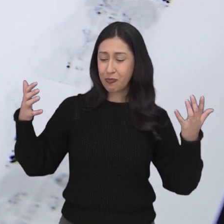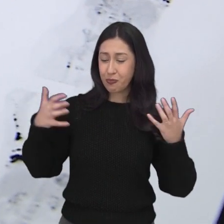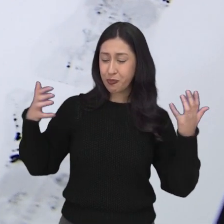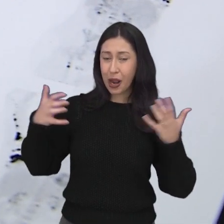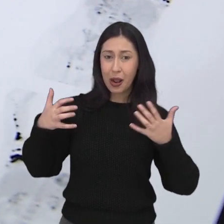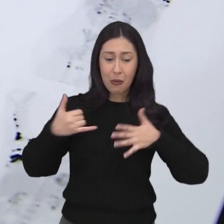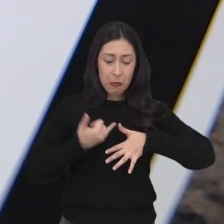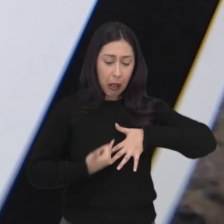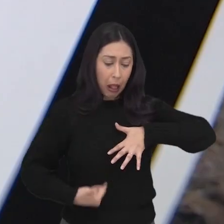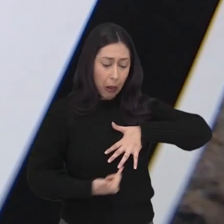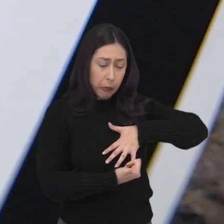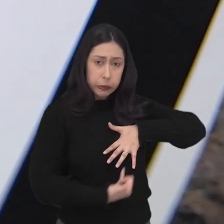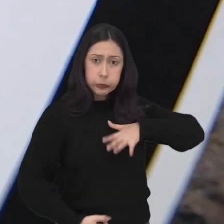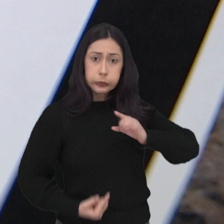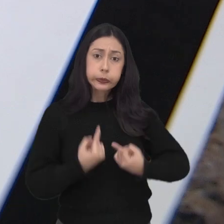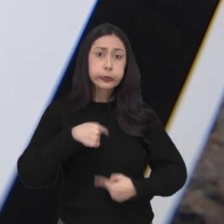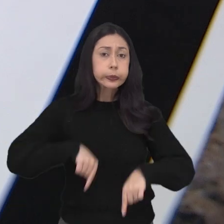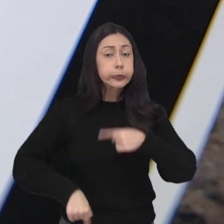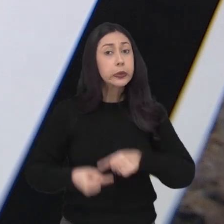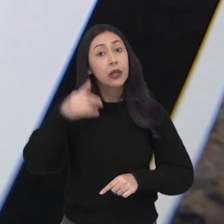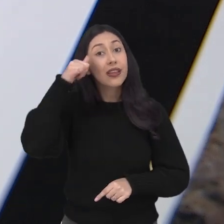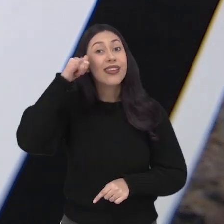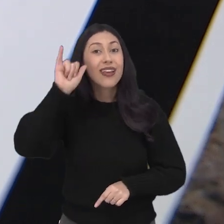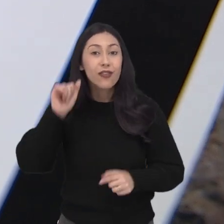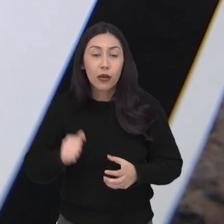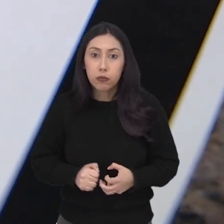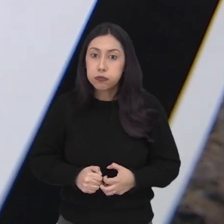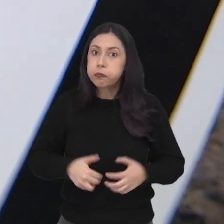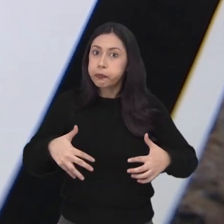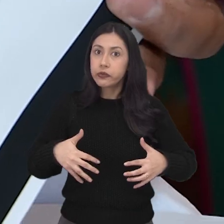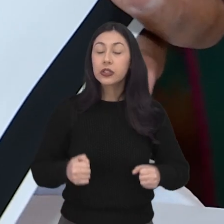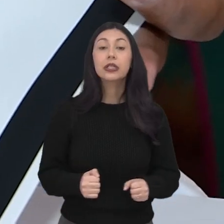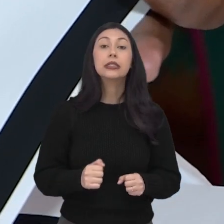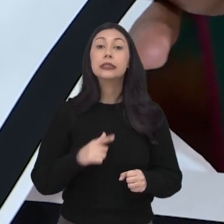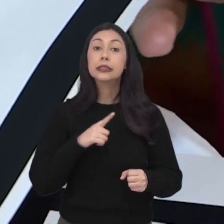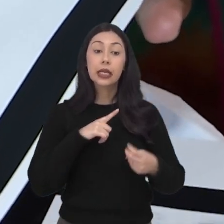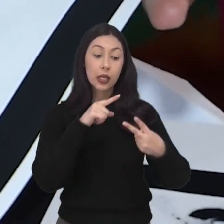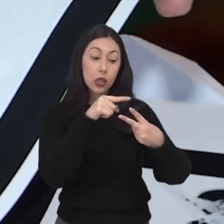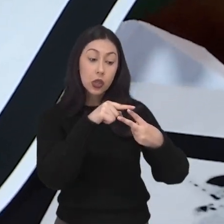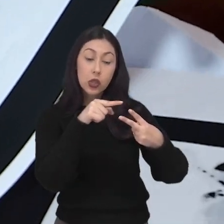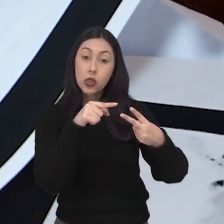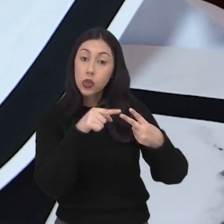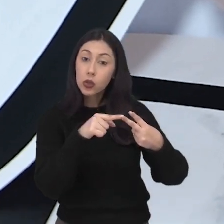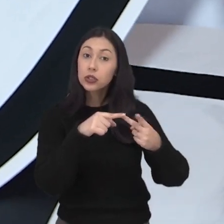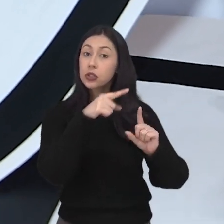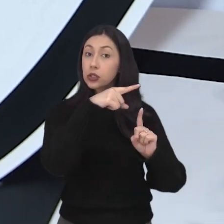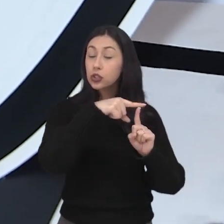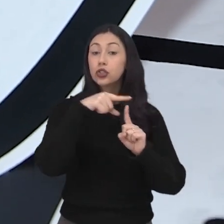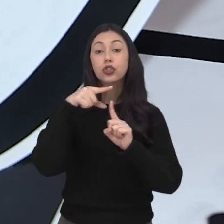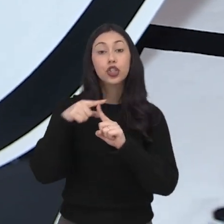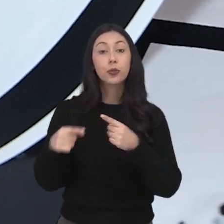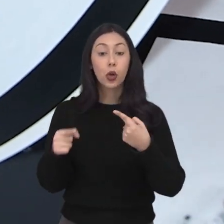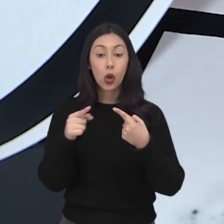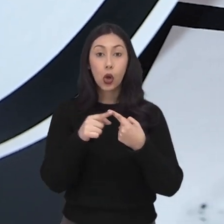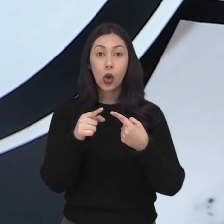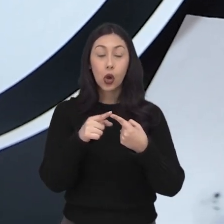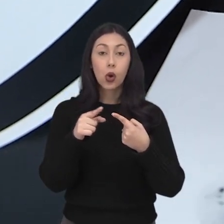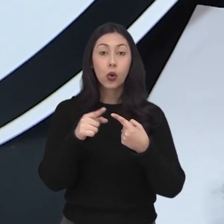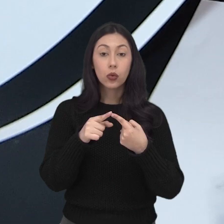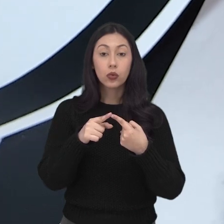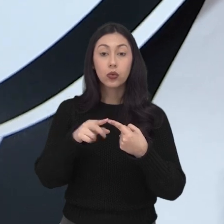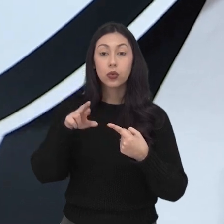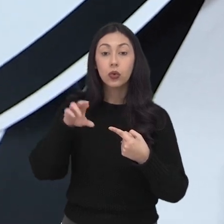linfócitos, células que protegem o organismo das infecções. Existem 2 principais categorias para